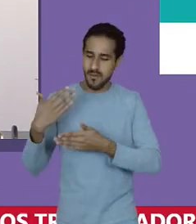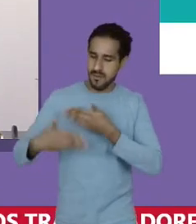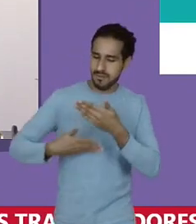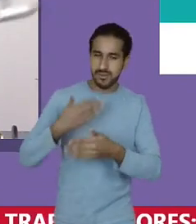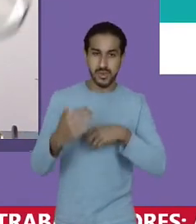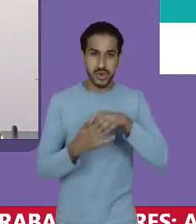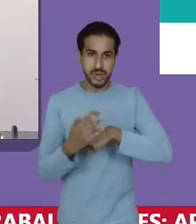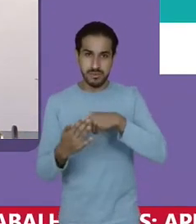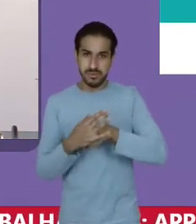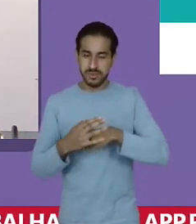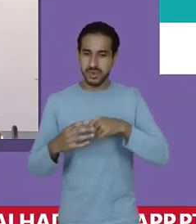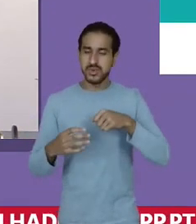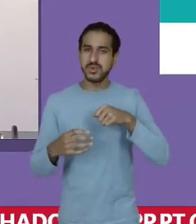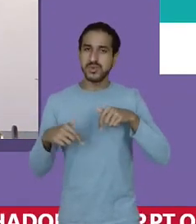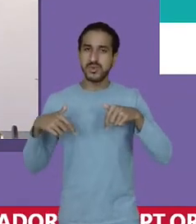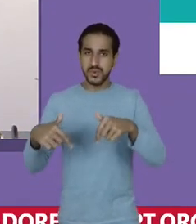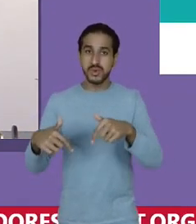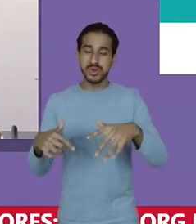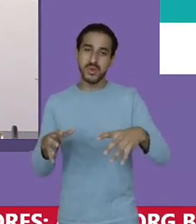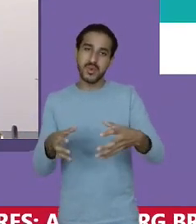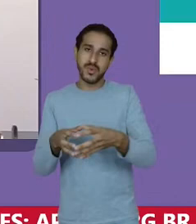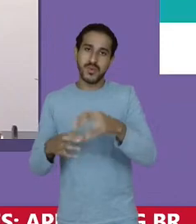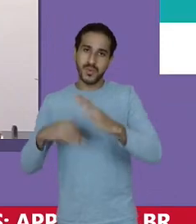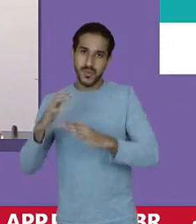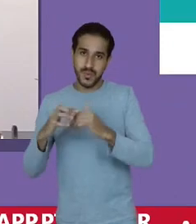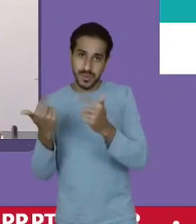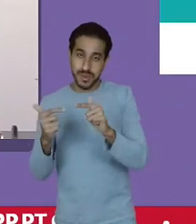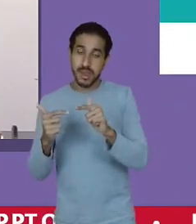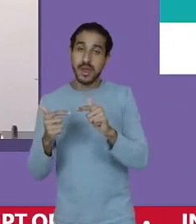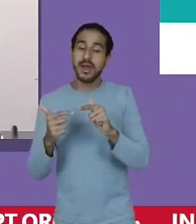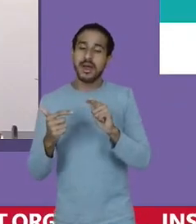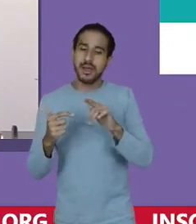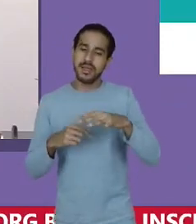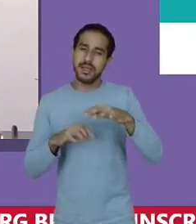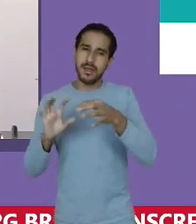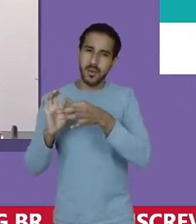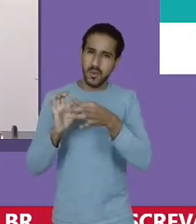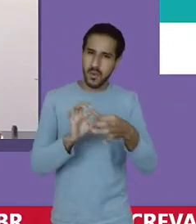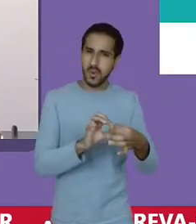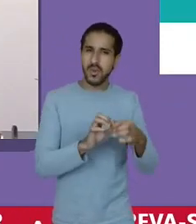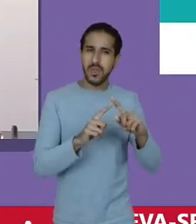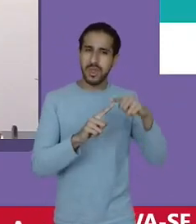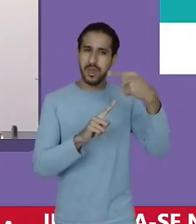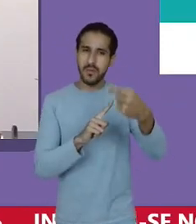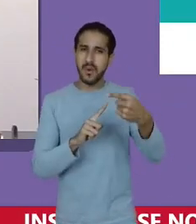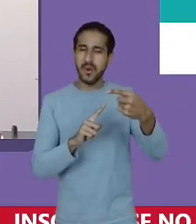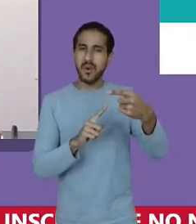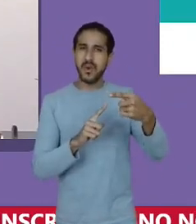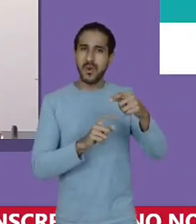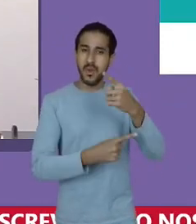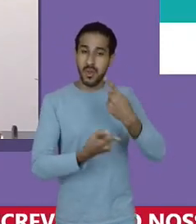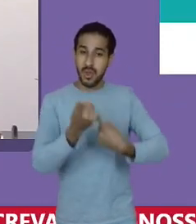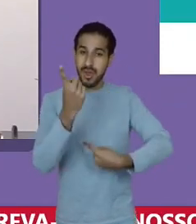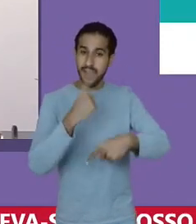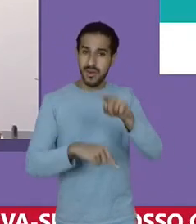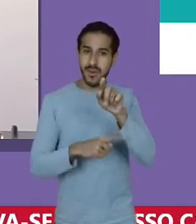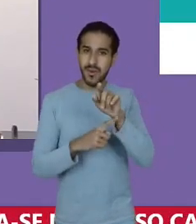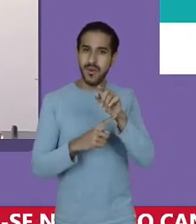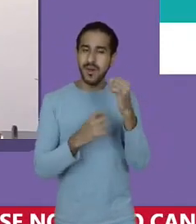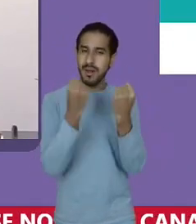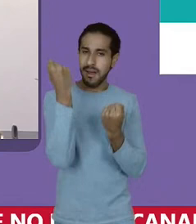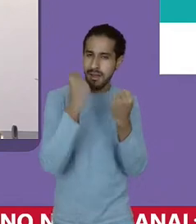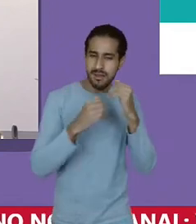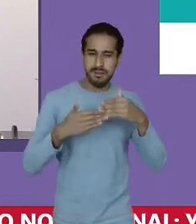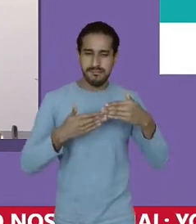de resistência e organização da classe trabalhadora, muito ali no período pós-revolução industrial, e